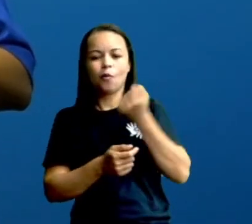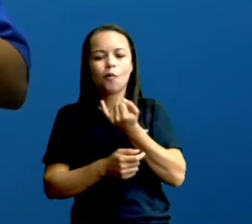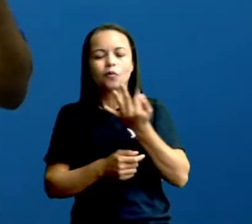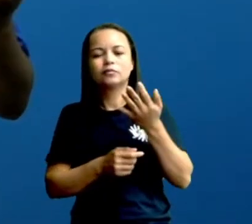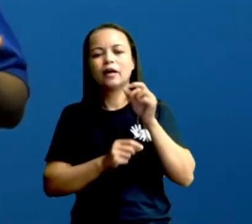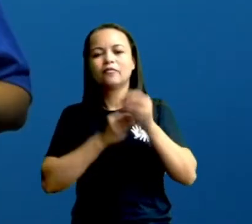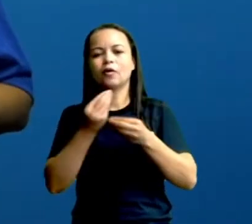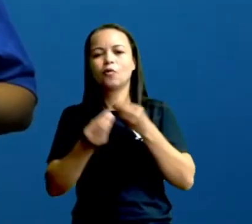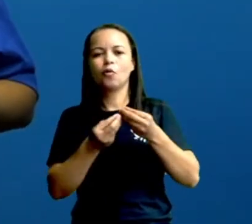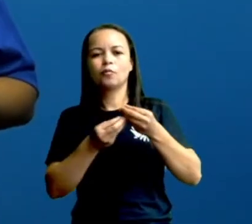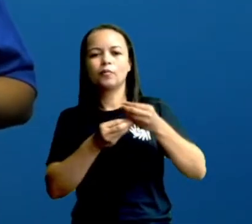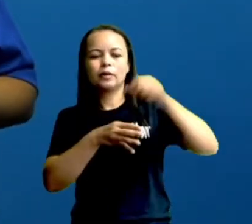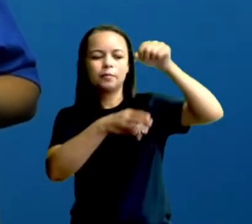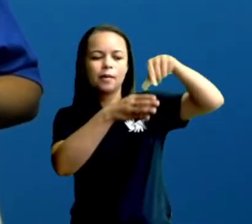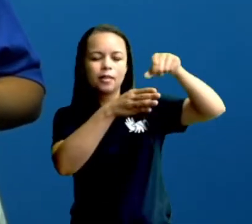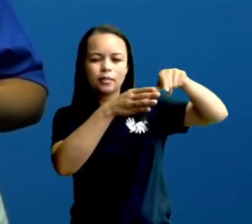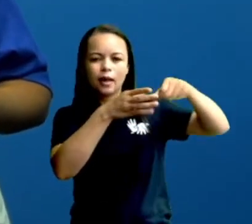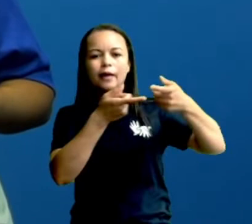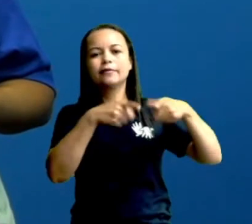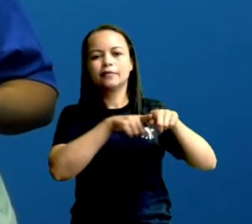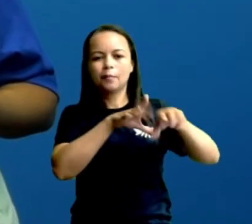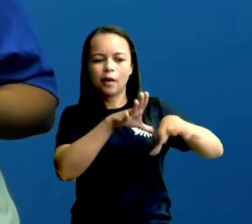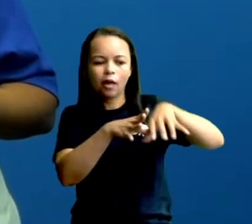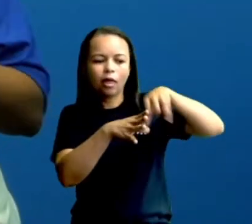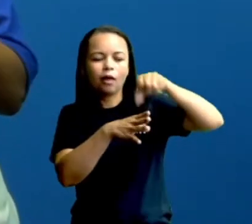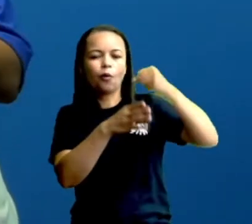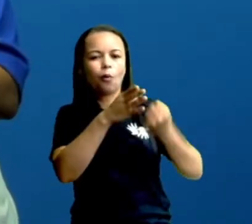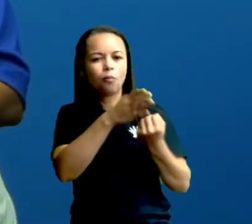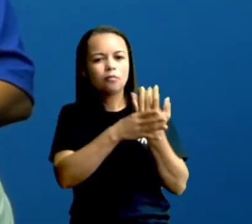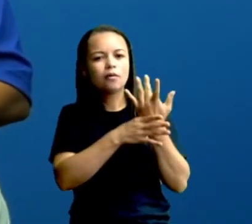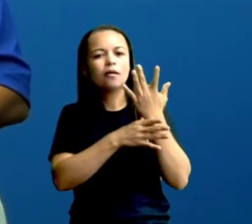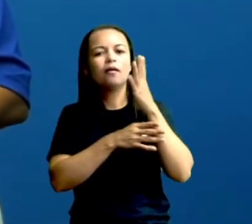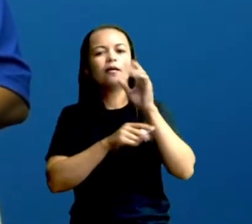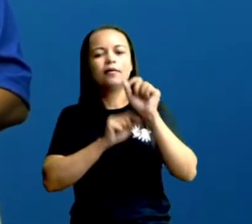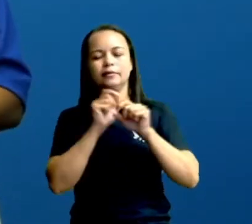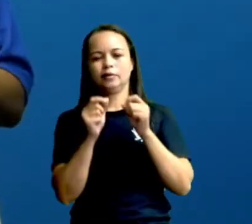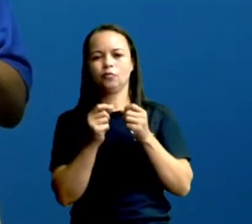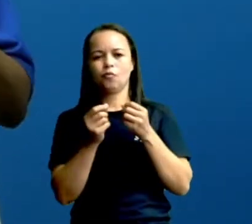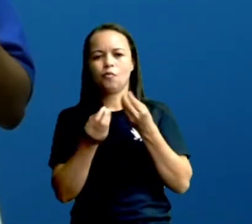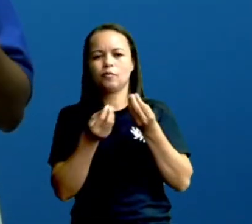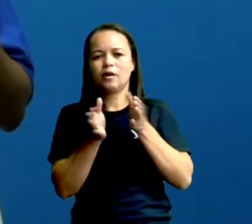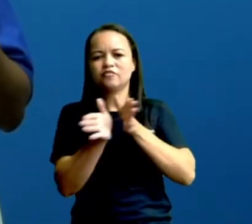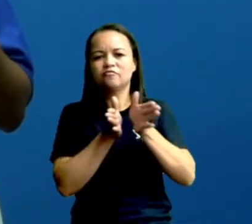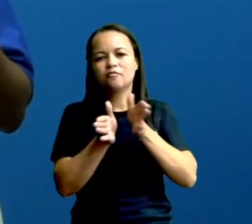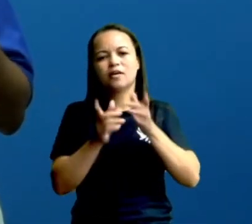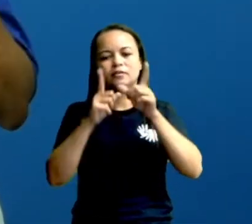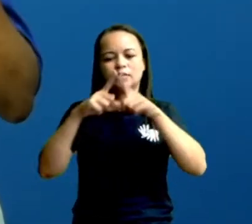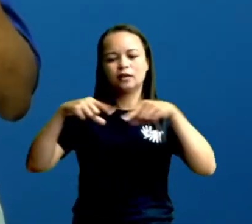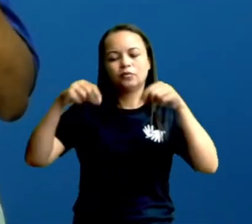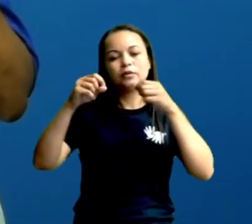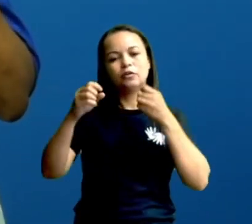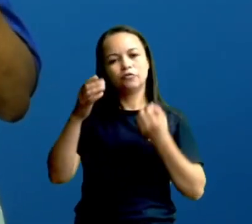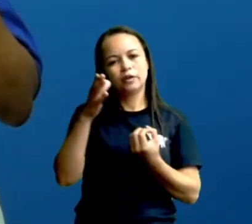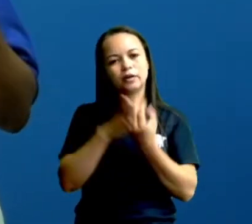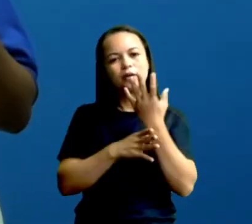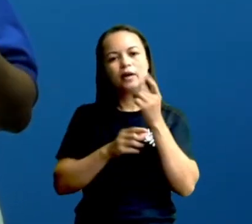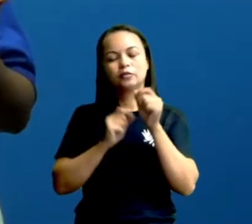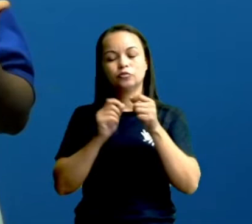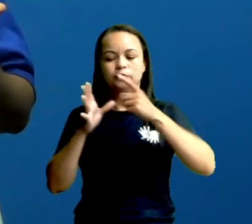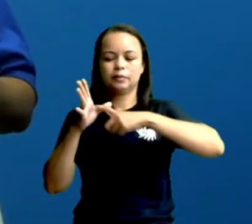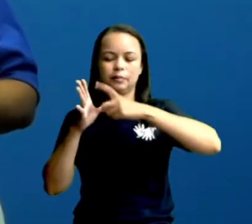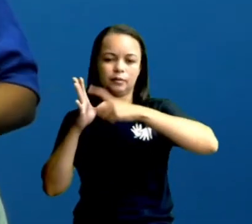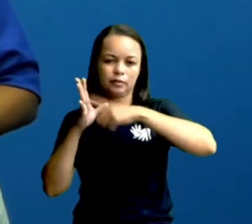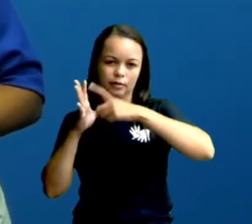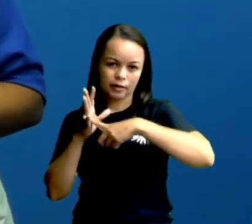época do plantio e da colheita, através da Lua, das fases da Lua. E aí foi criado justamente os primeiros